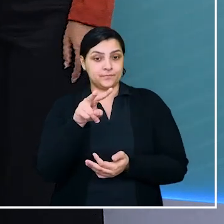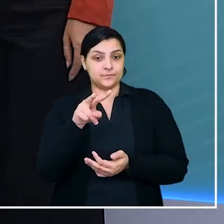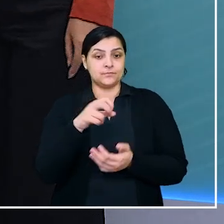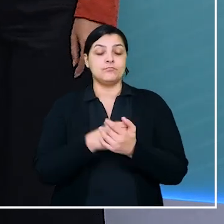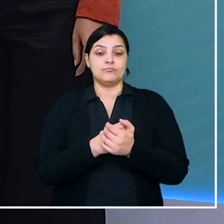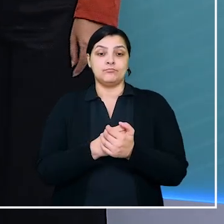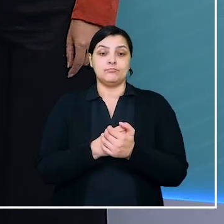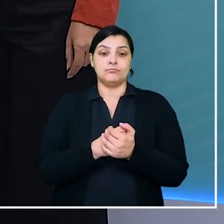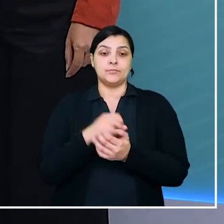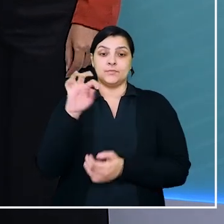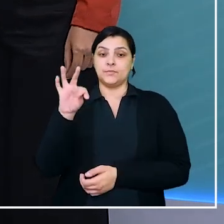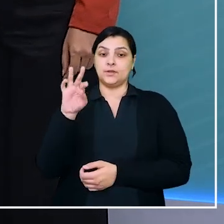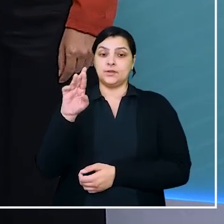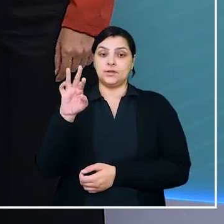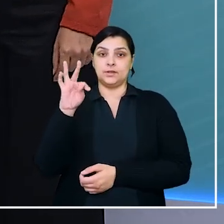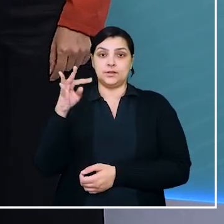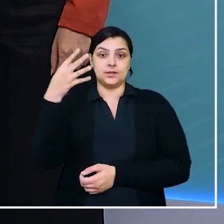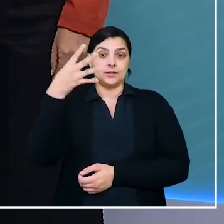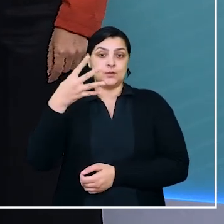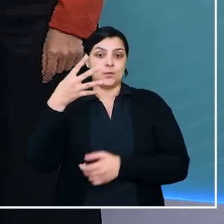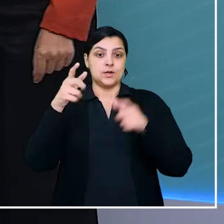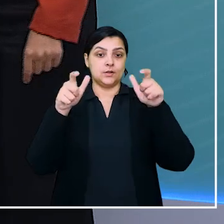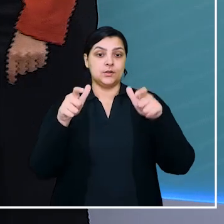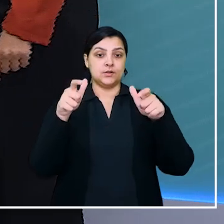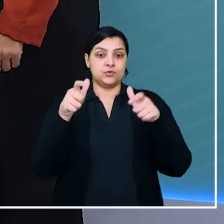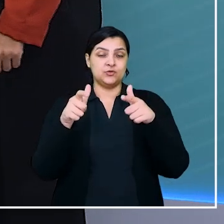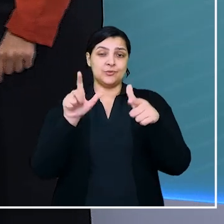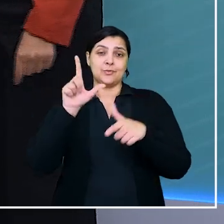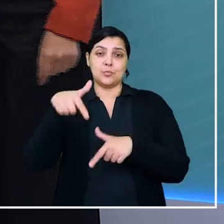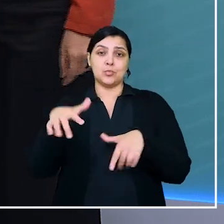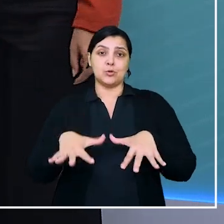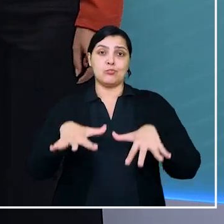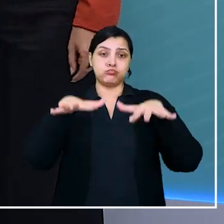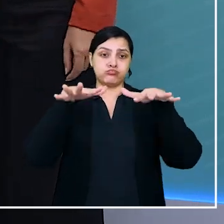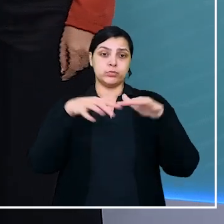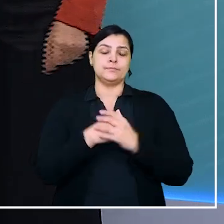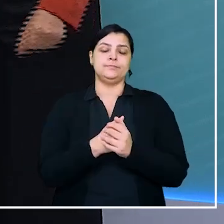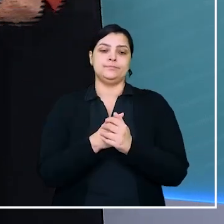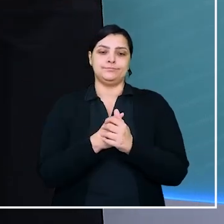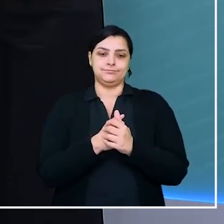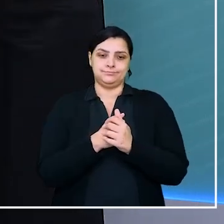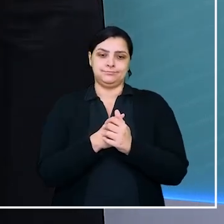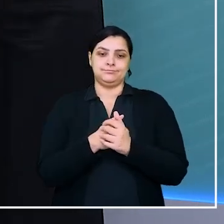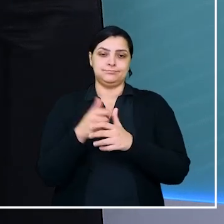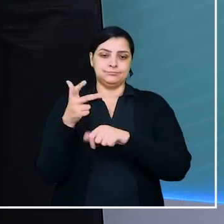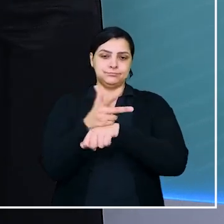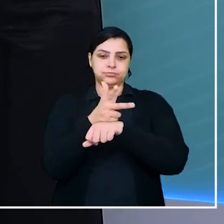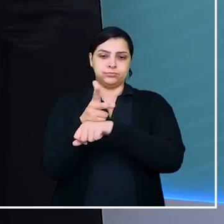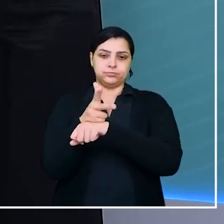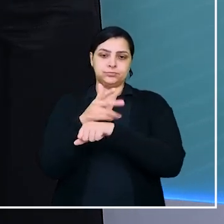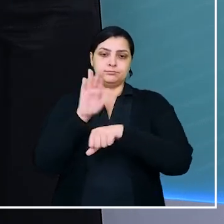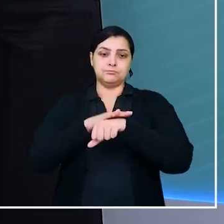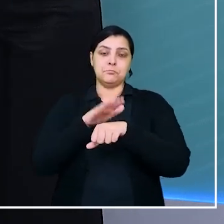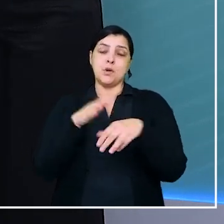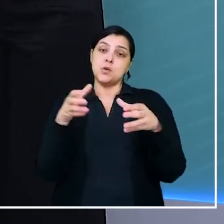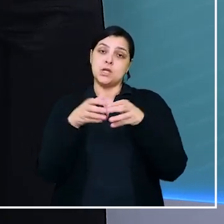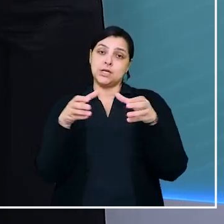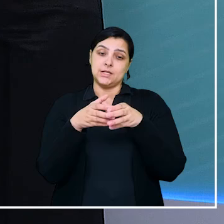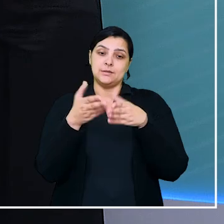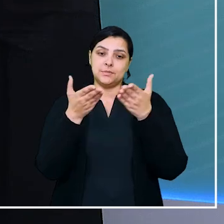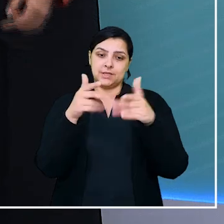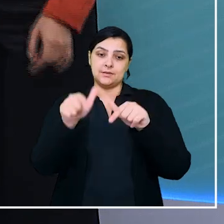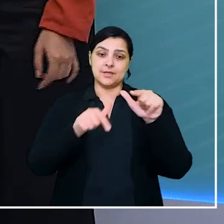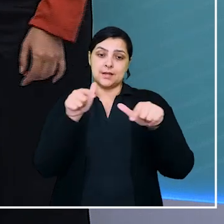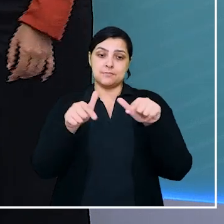como ficou o Tribunal Regional do Trabalho da 4ª Região após os alagamentos. As imagens foram feitas pela própria equipe do